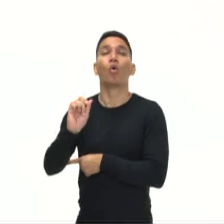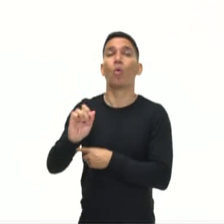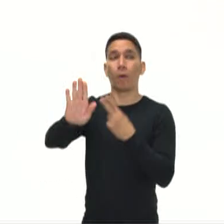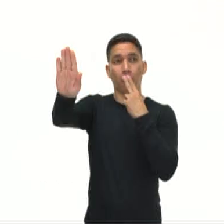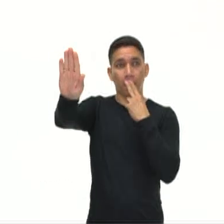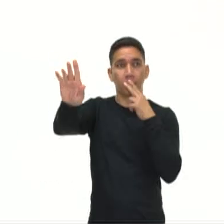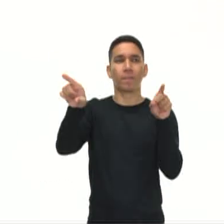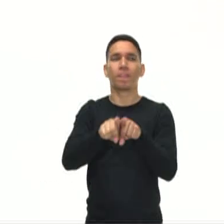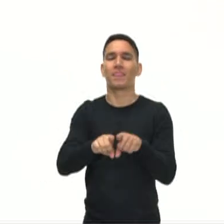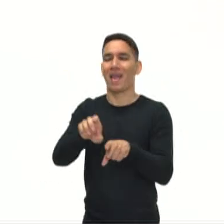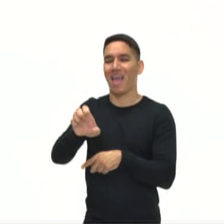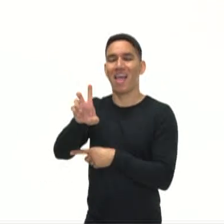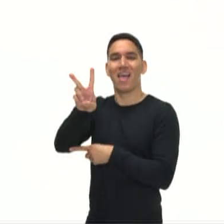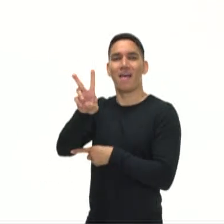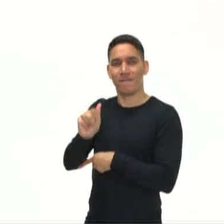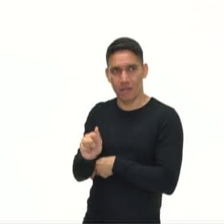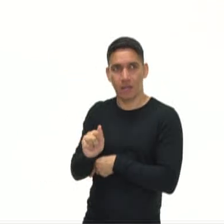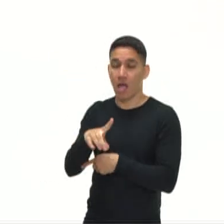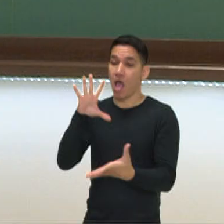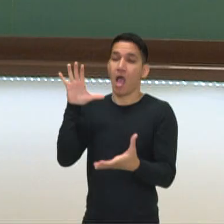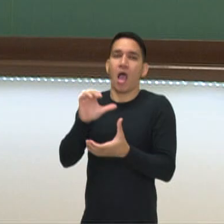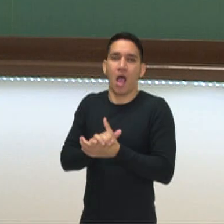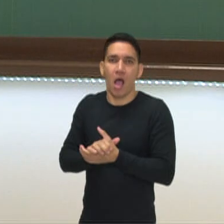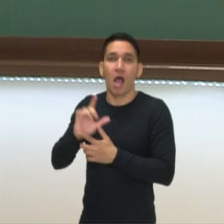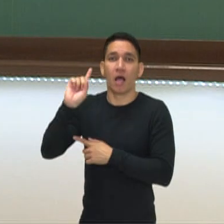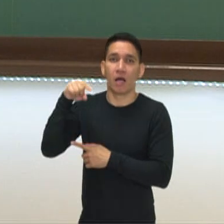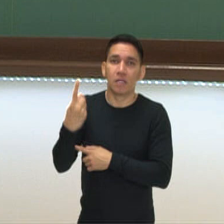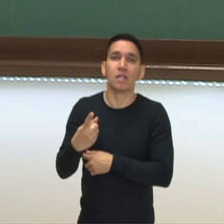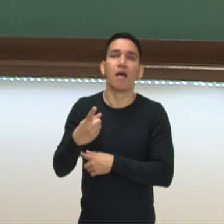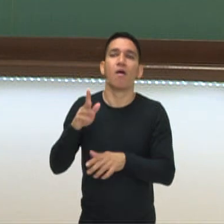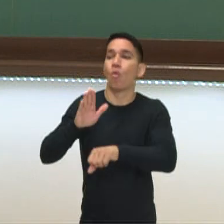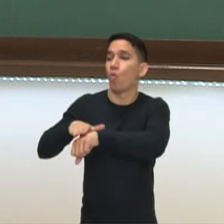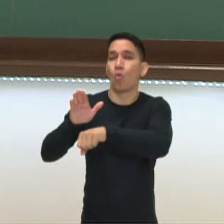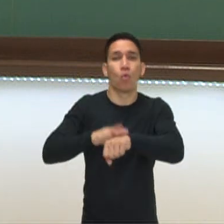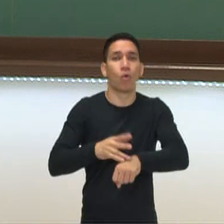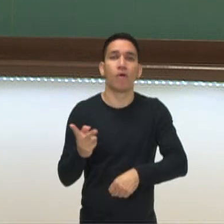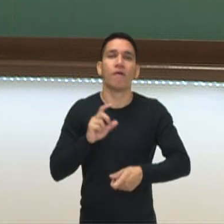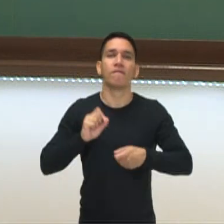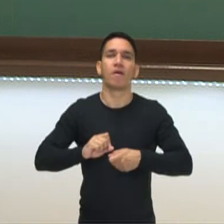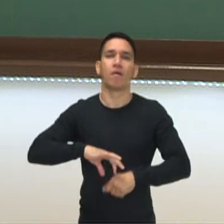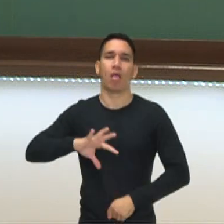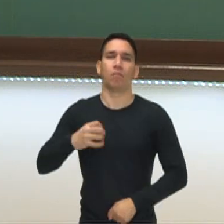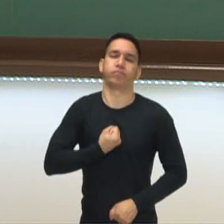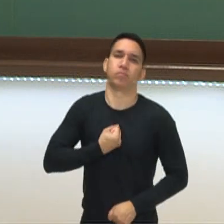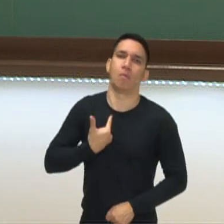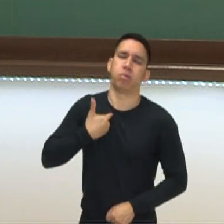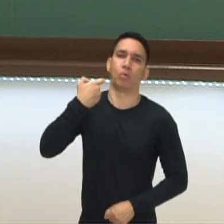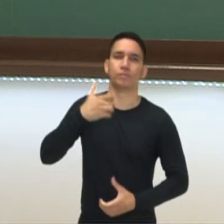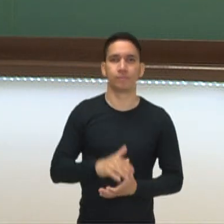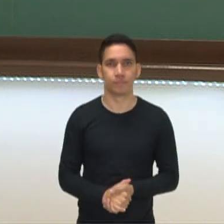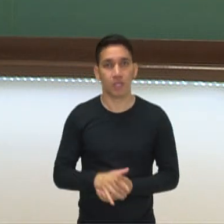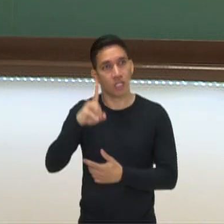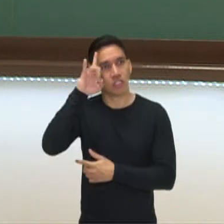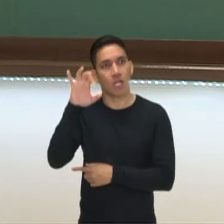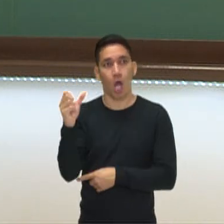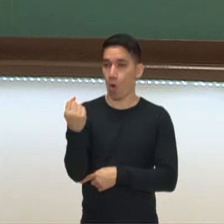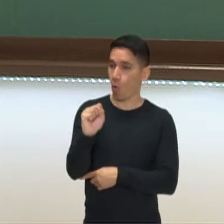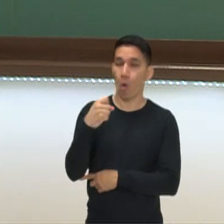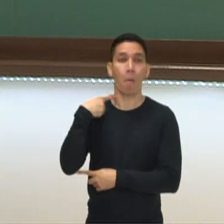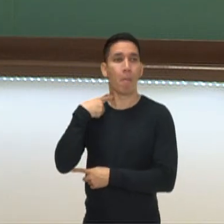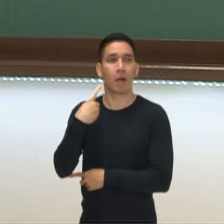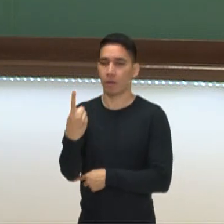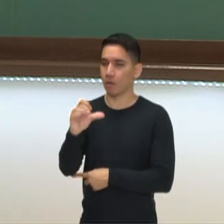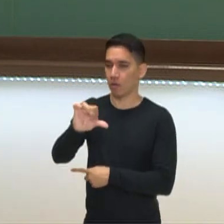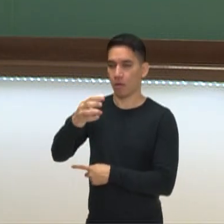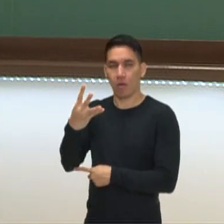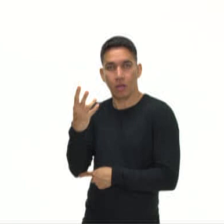Eva Braun, sua namorada, eles se casam e em seguida praticam o suicídio. Em 8 de maio de